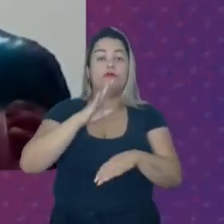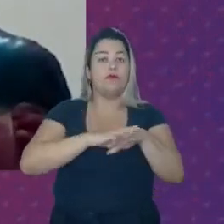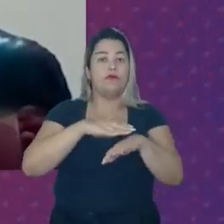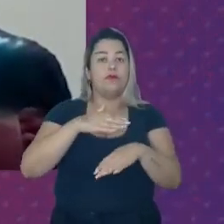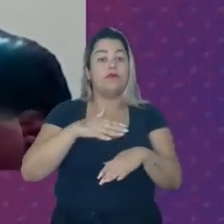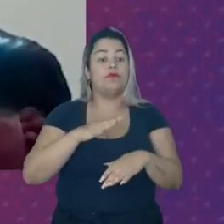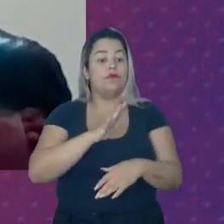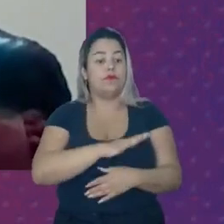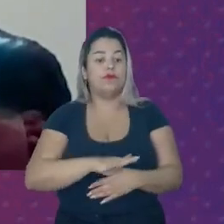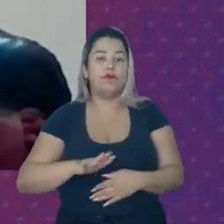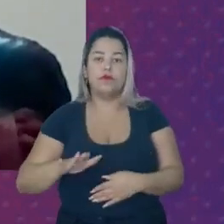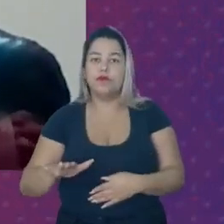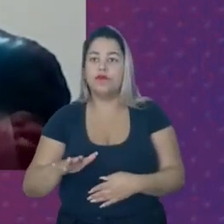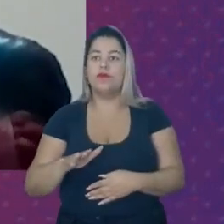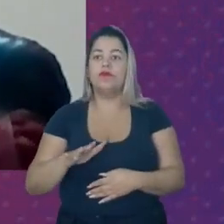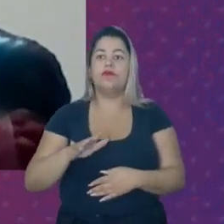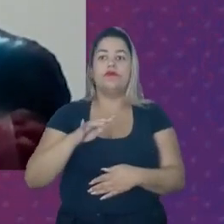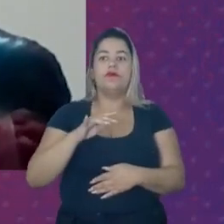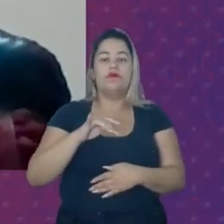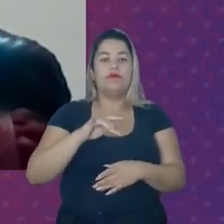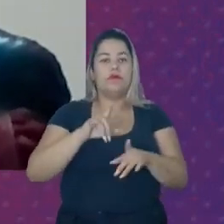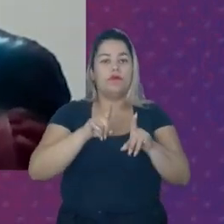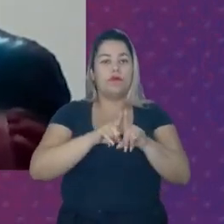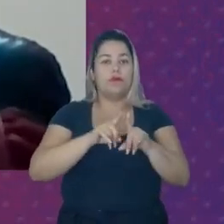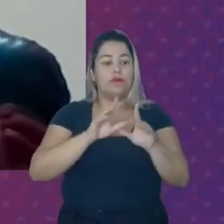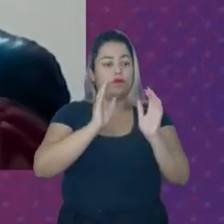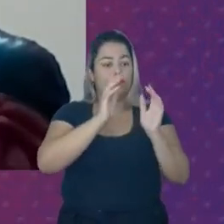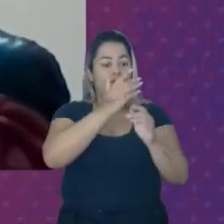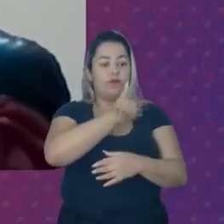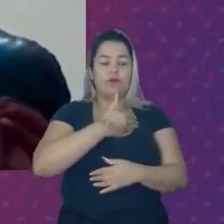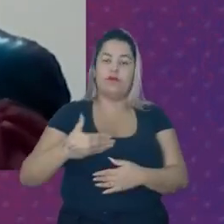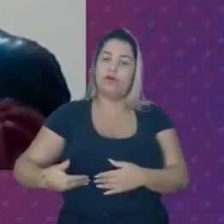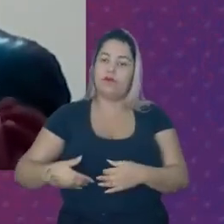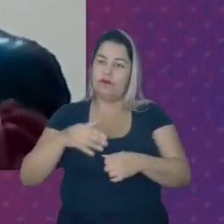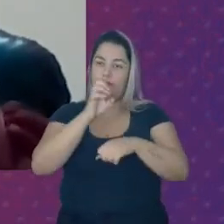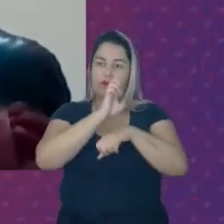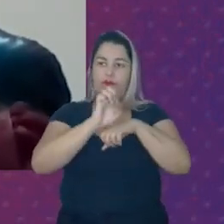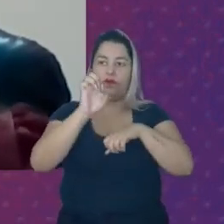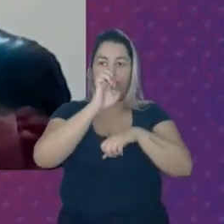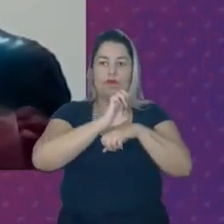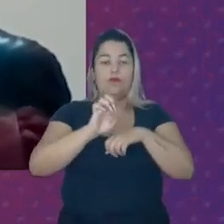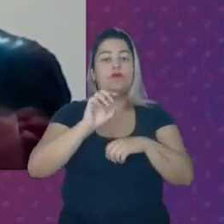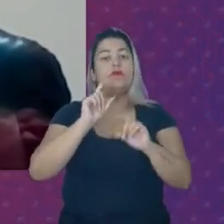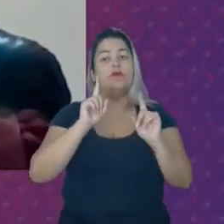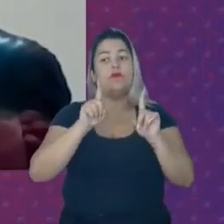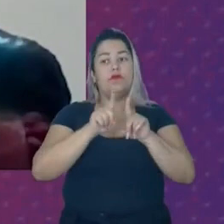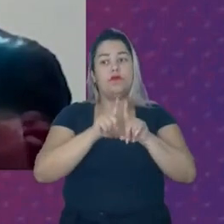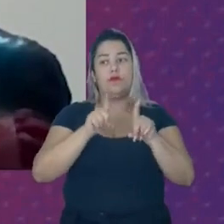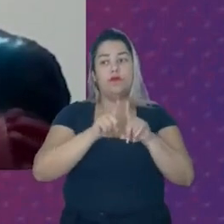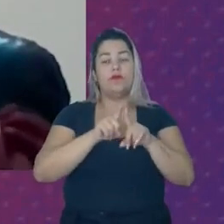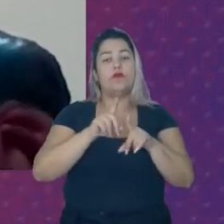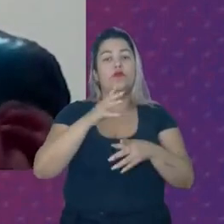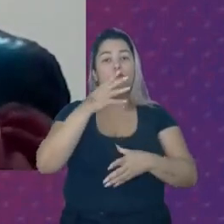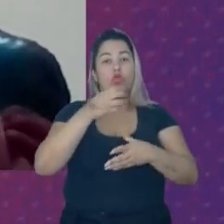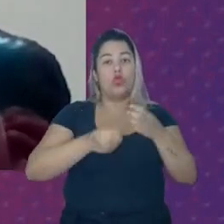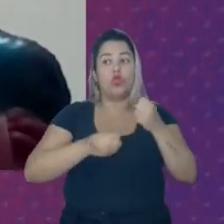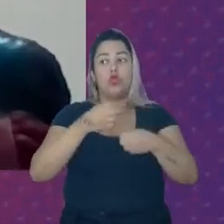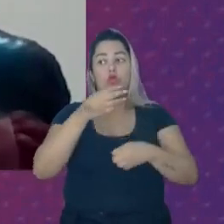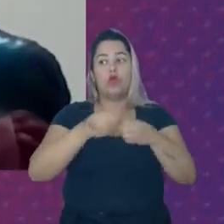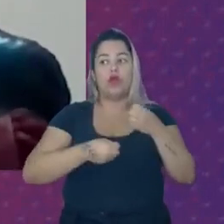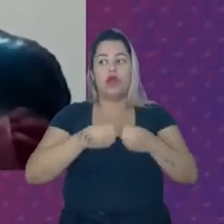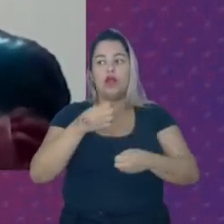um programa aqui do governo do Estado. Nós temos o programa do leite, que